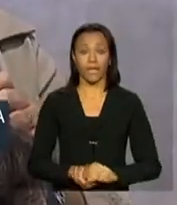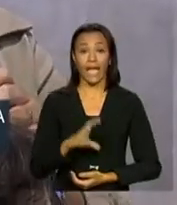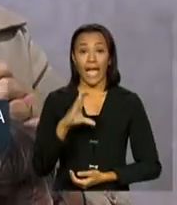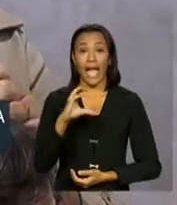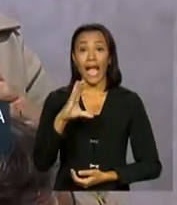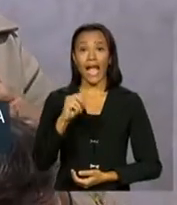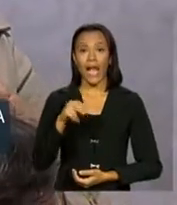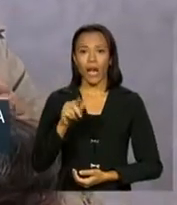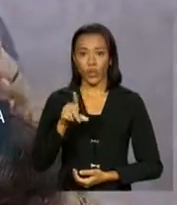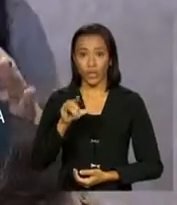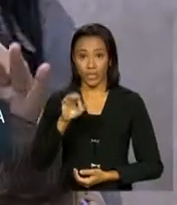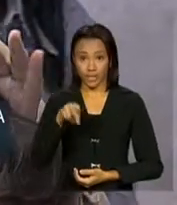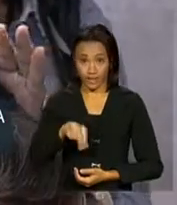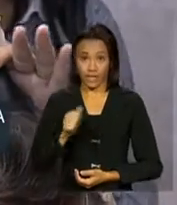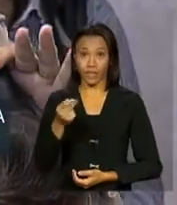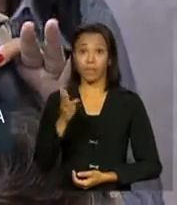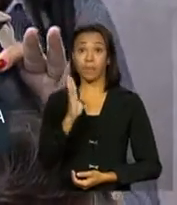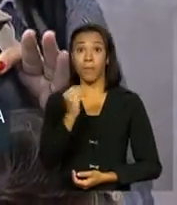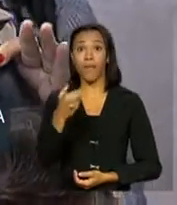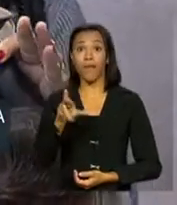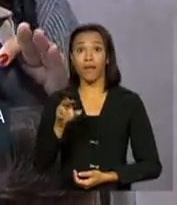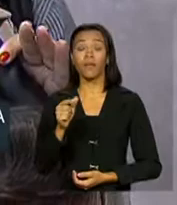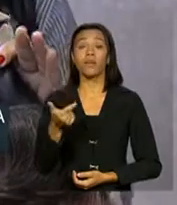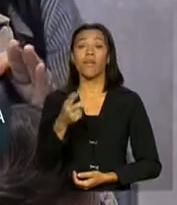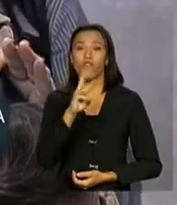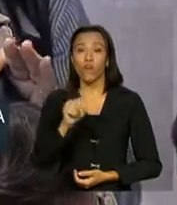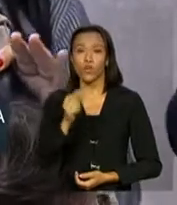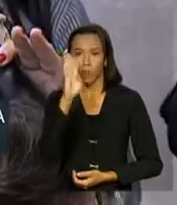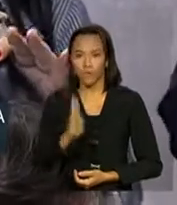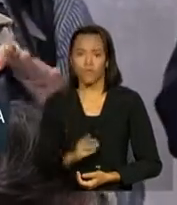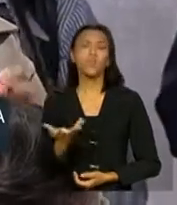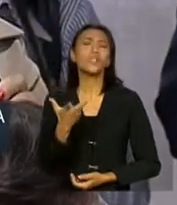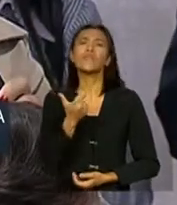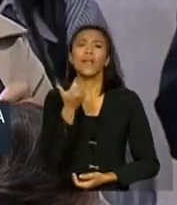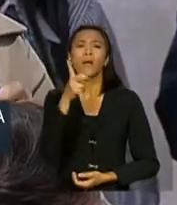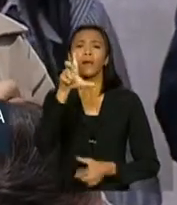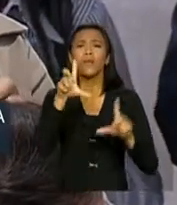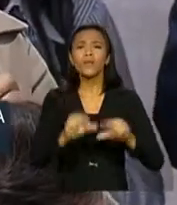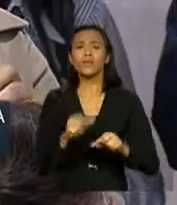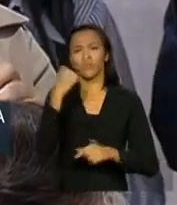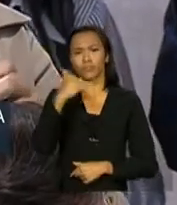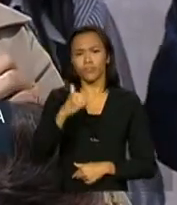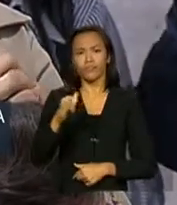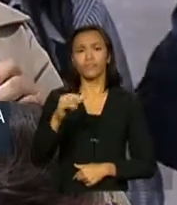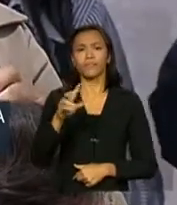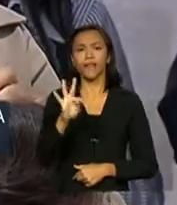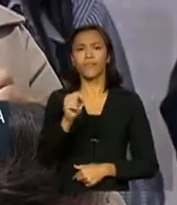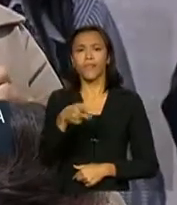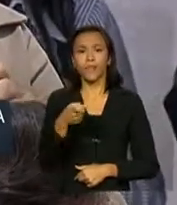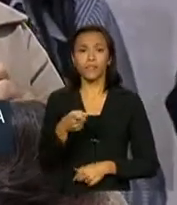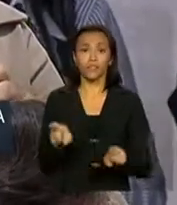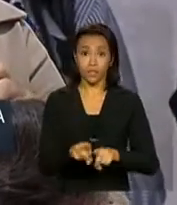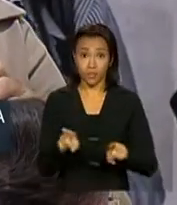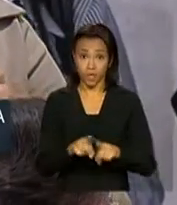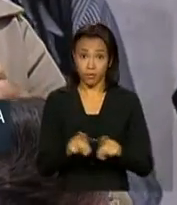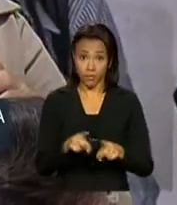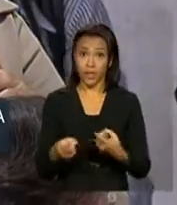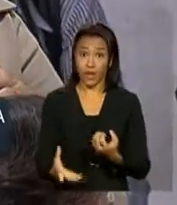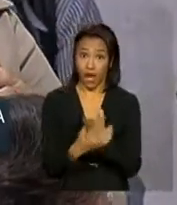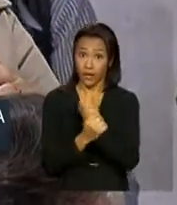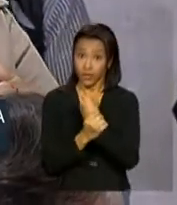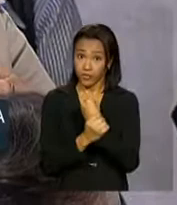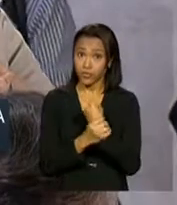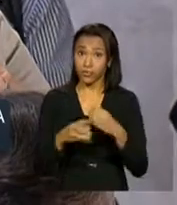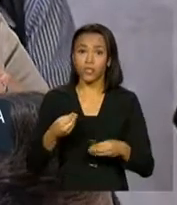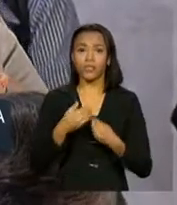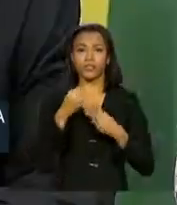da TVNBR Voz do Brasil. Eu queria que o senhor explicasse um pouco essa relação com a redução da tarifa e a garantia do abastecimento energético